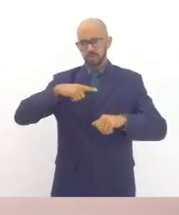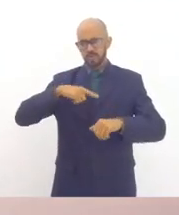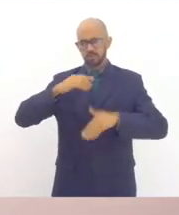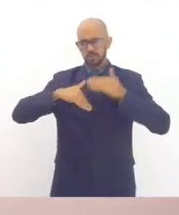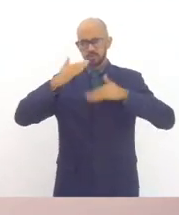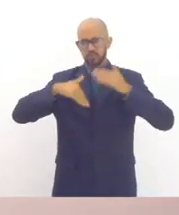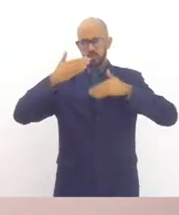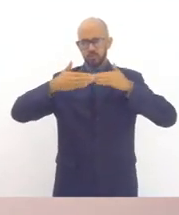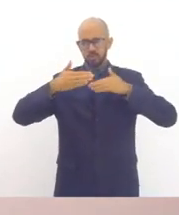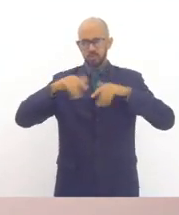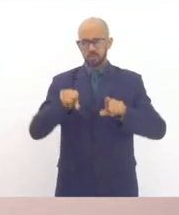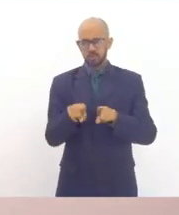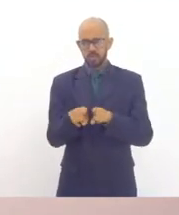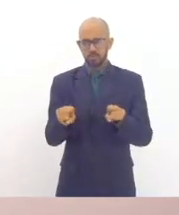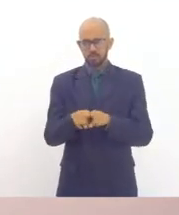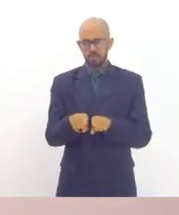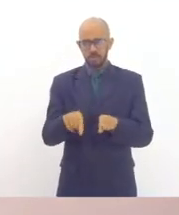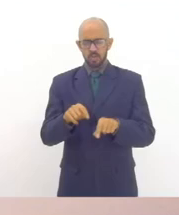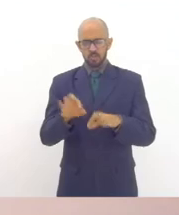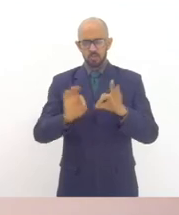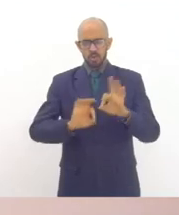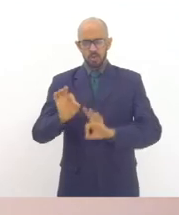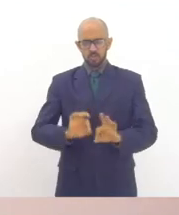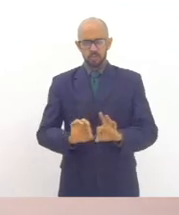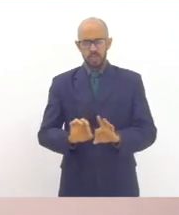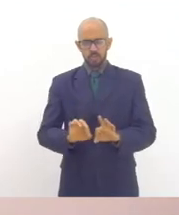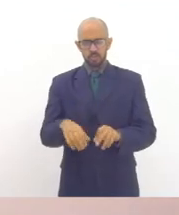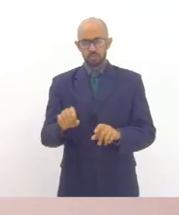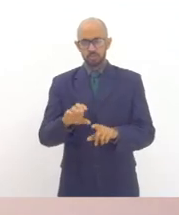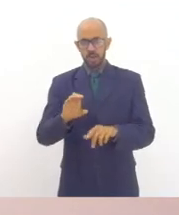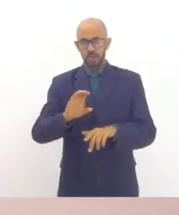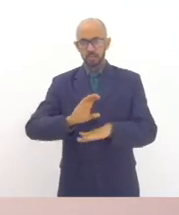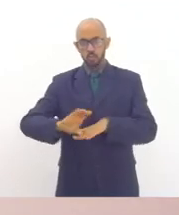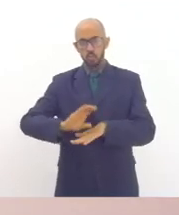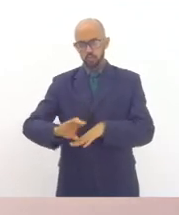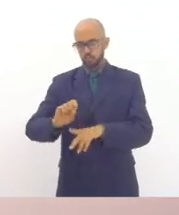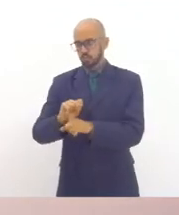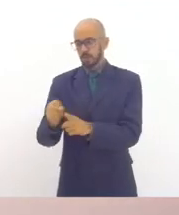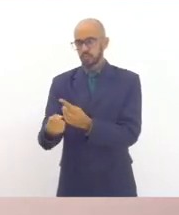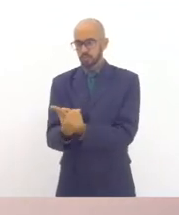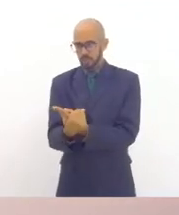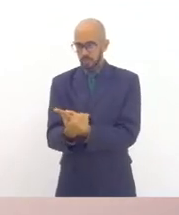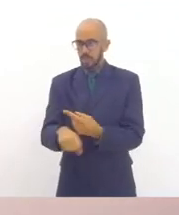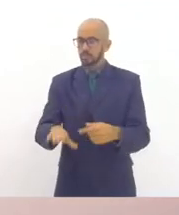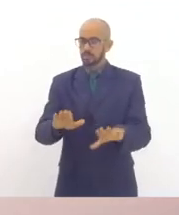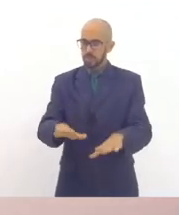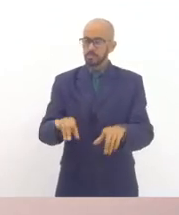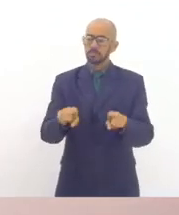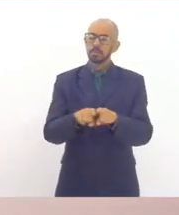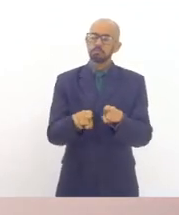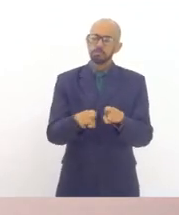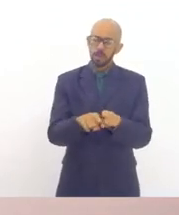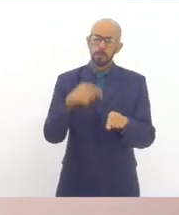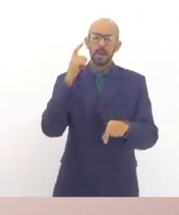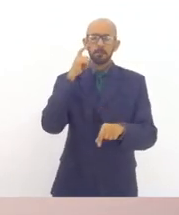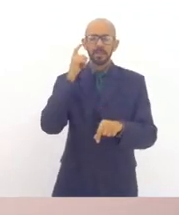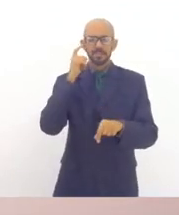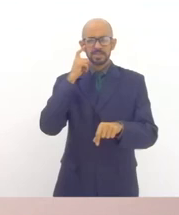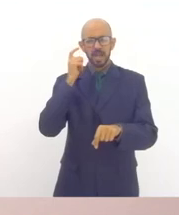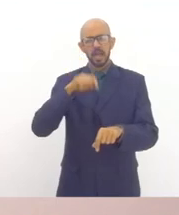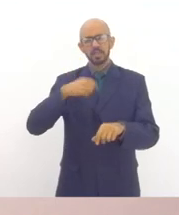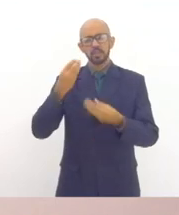lá, como projeto de extensão, mas traz elementos para pensar a escolarização, né, os